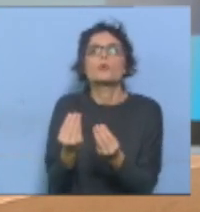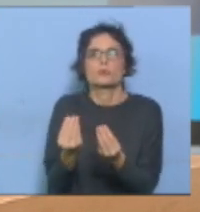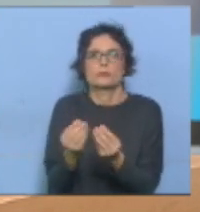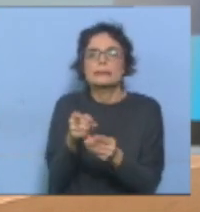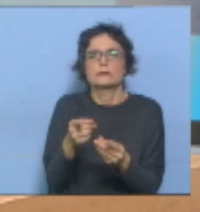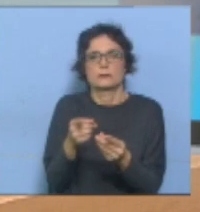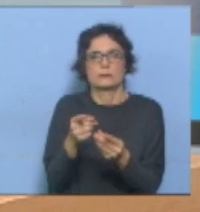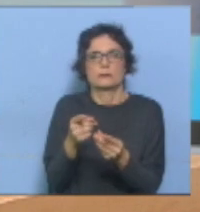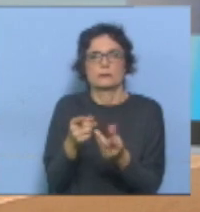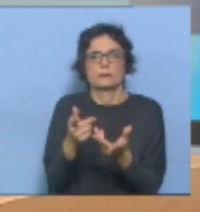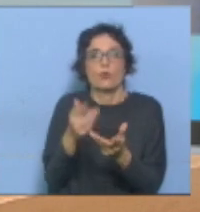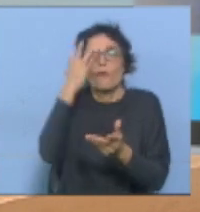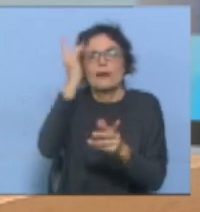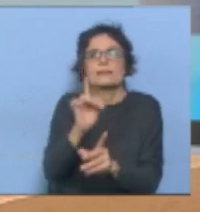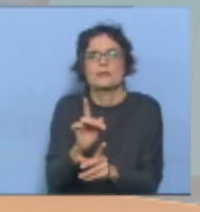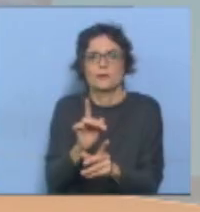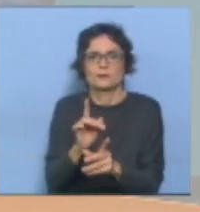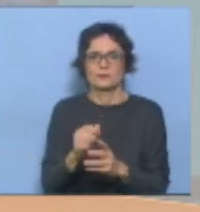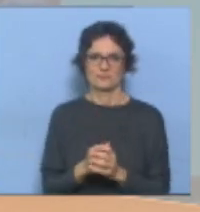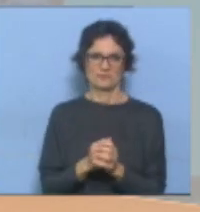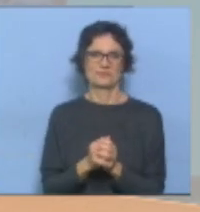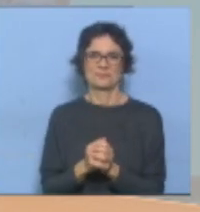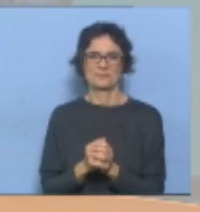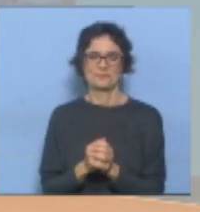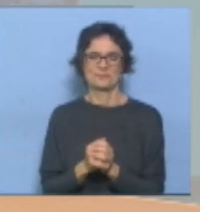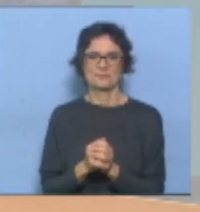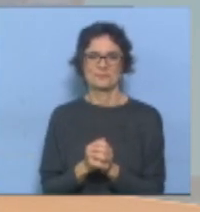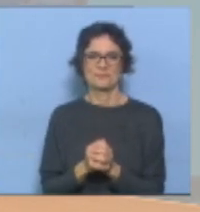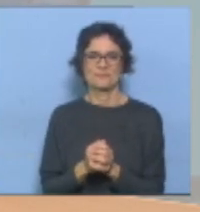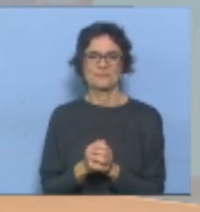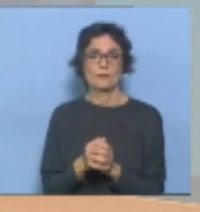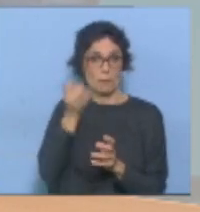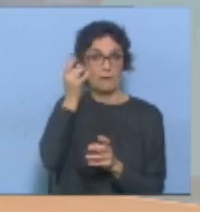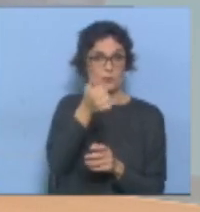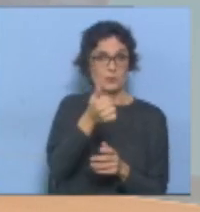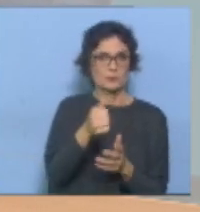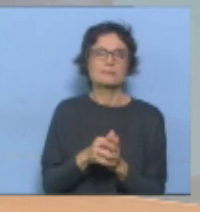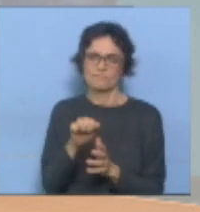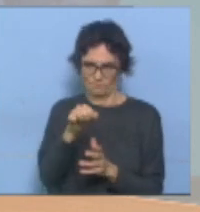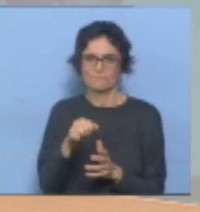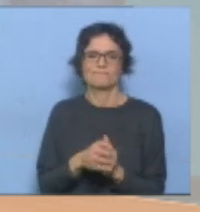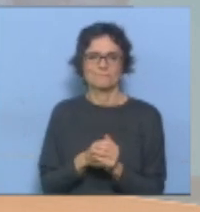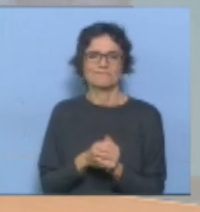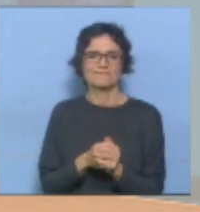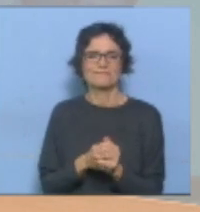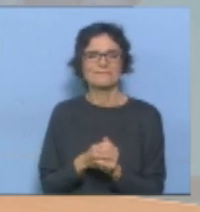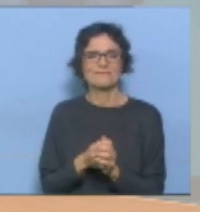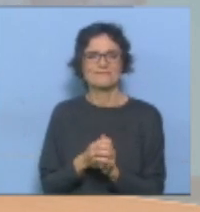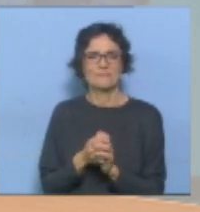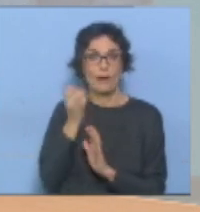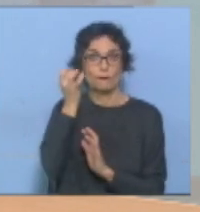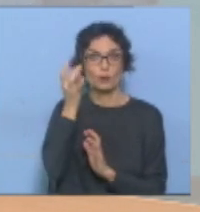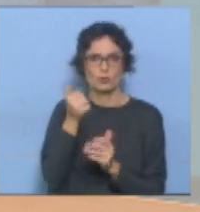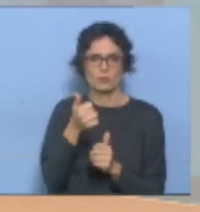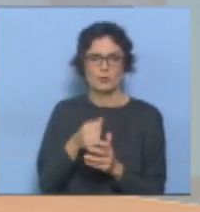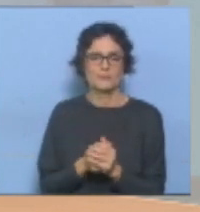nós procuramos o bom e não é fácil. Vale a pena essa aventura, não é? Sim. Temos que falar também, poderíamos falar, como disse a Carmen há pouco, podíamos ficar